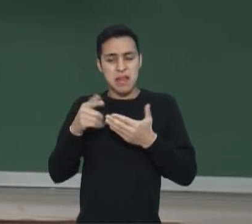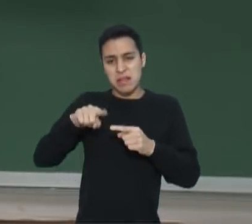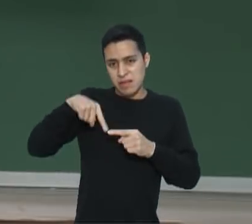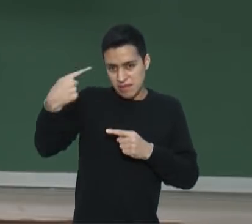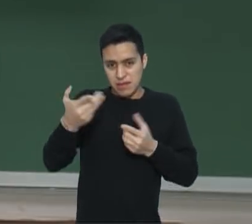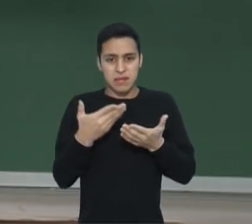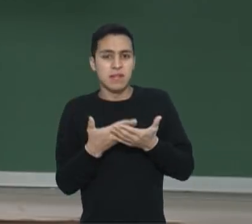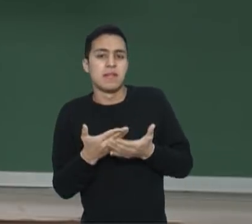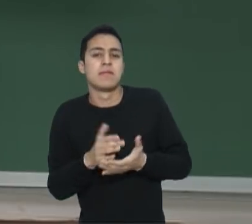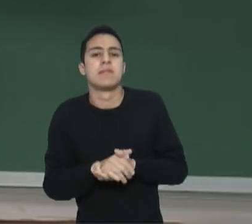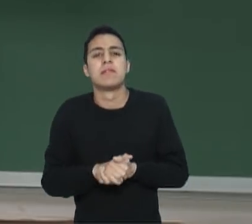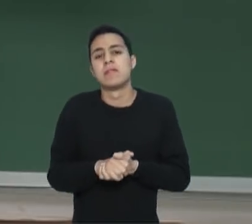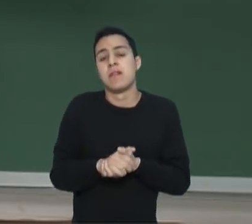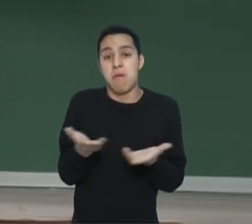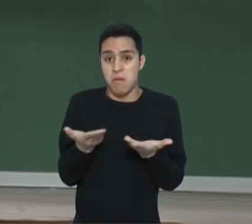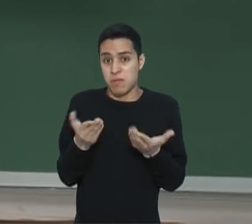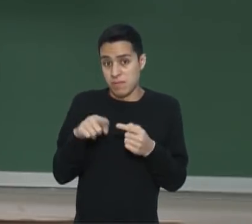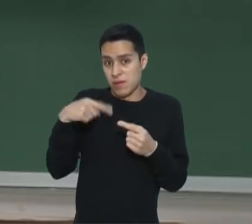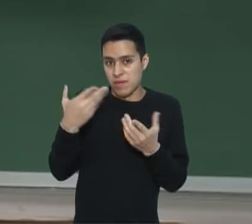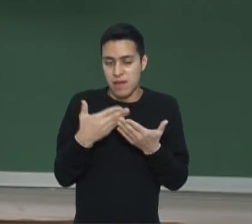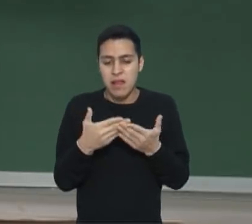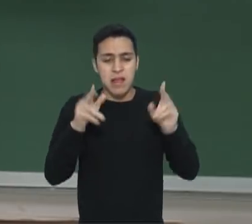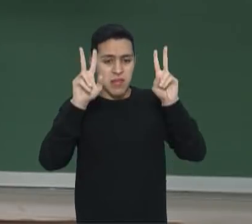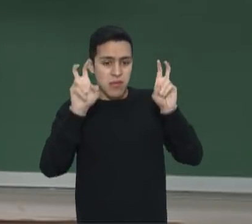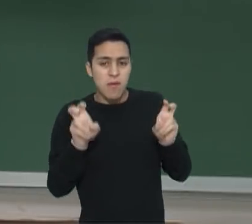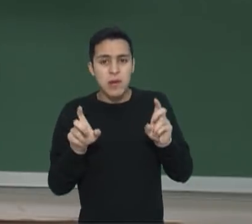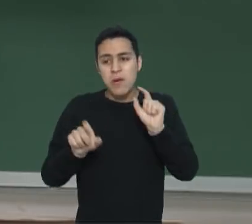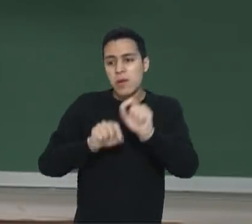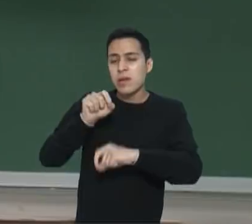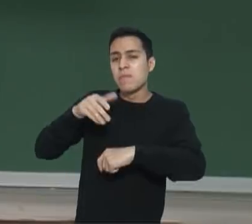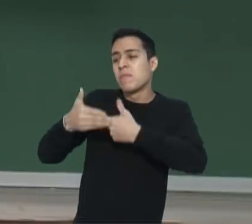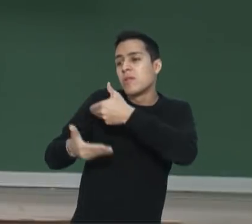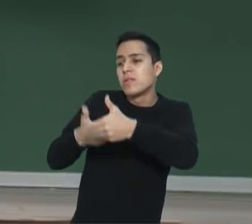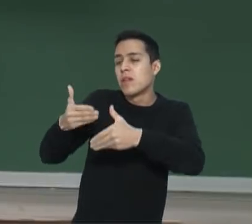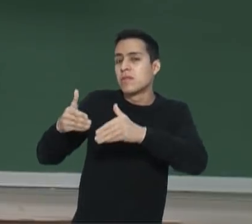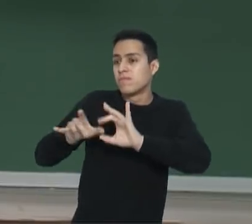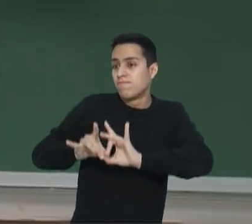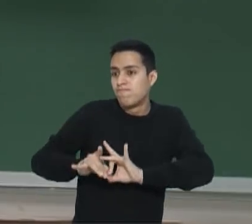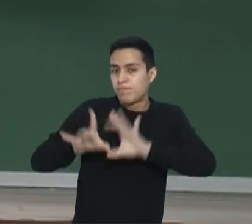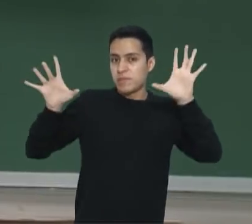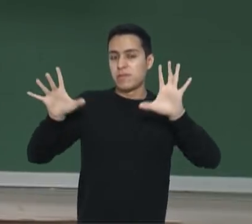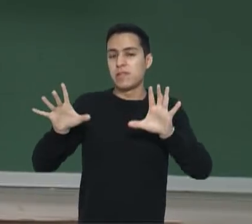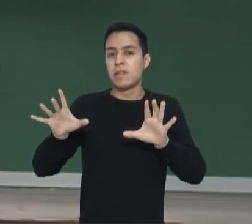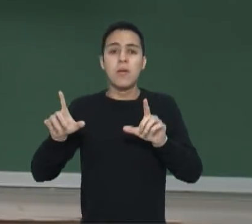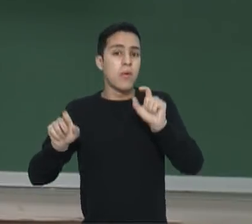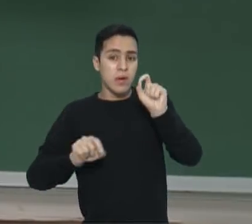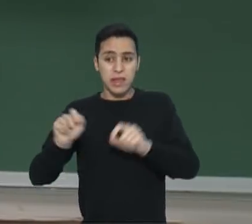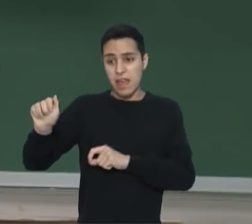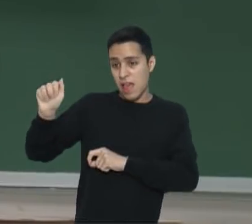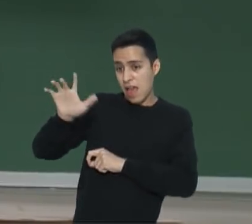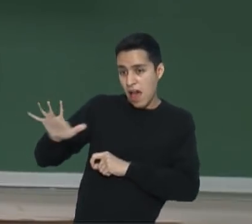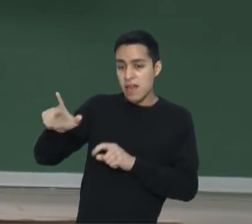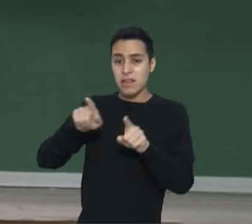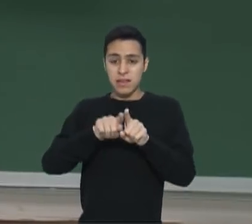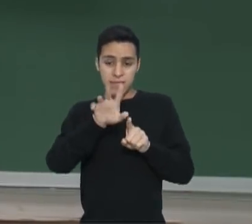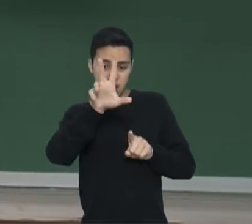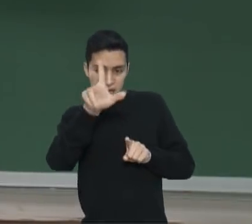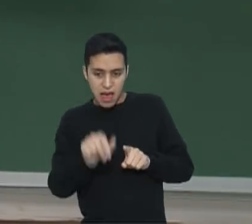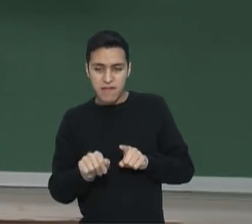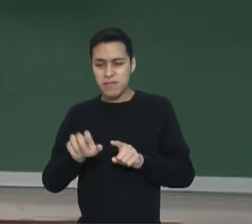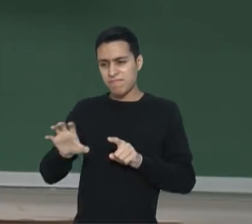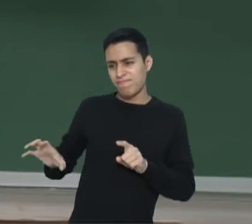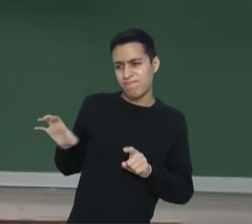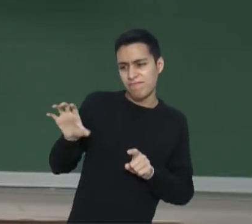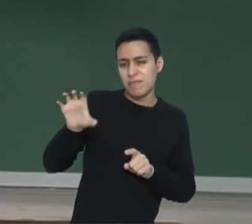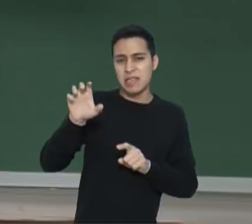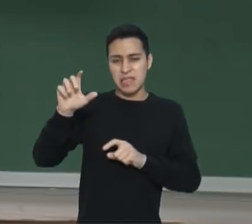aula, ela trata dos processos de independência da Ásia e da África. Vamos falar da Indochina, né? Vamos falar